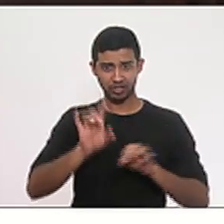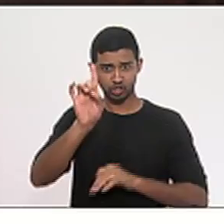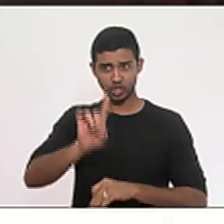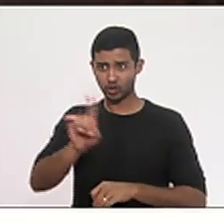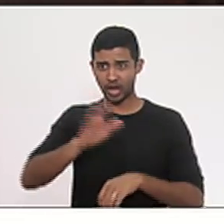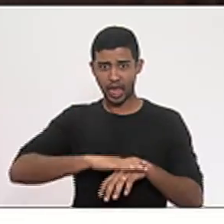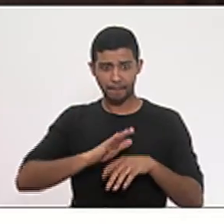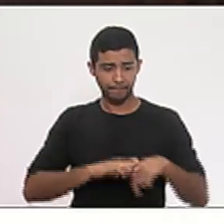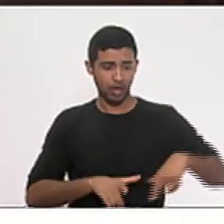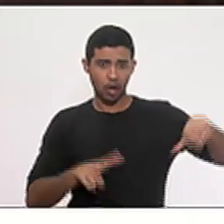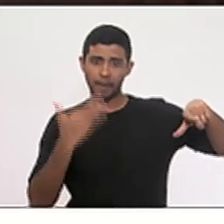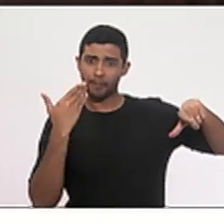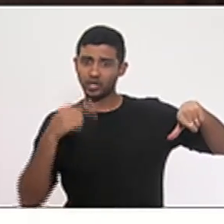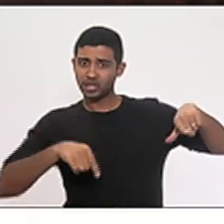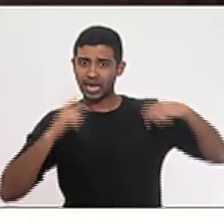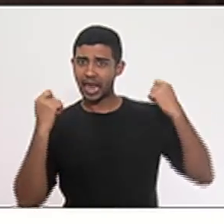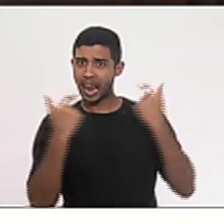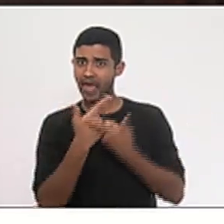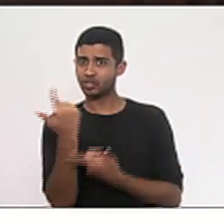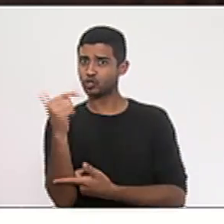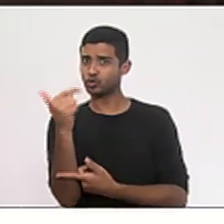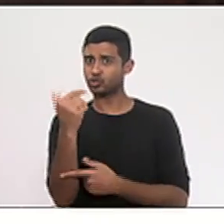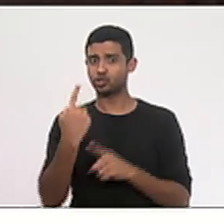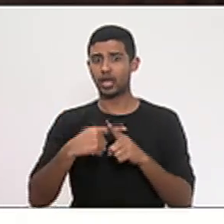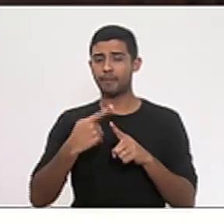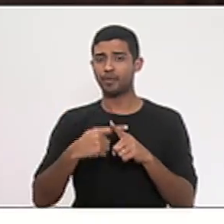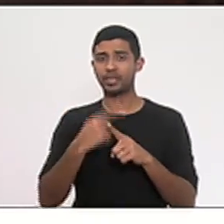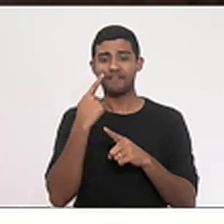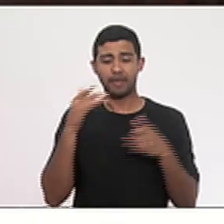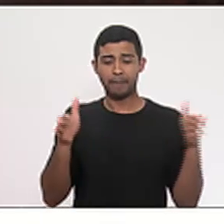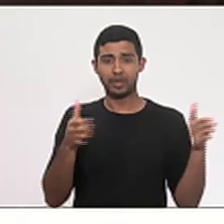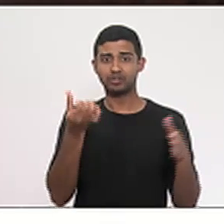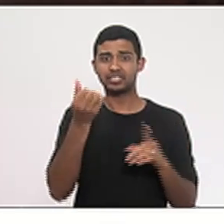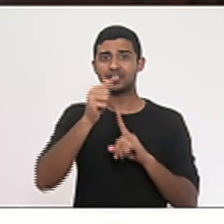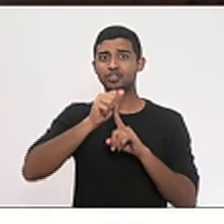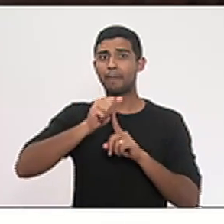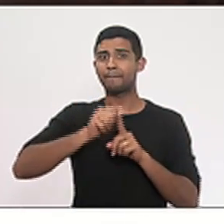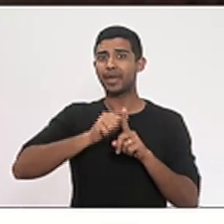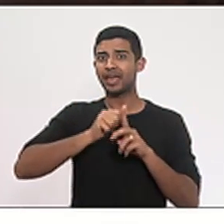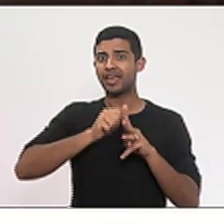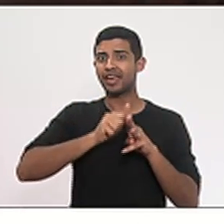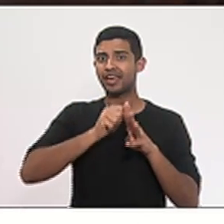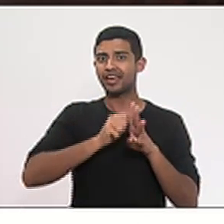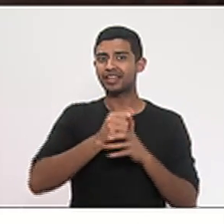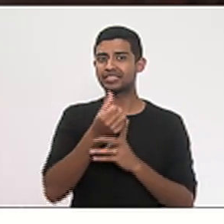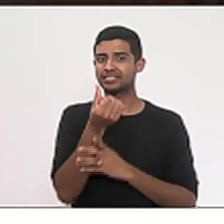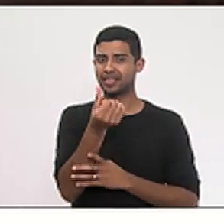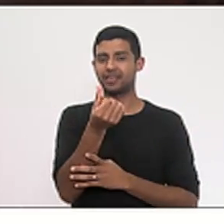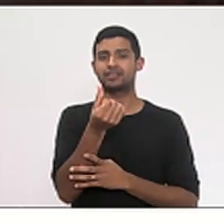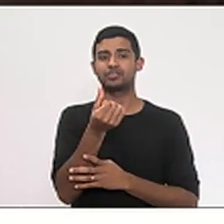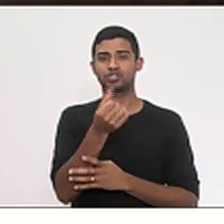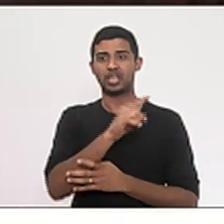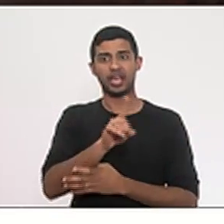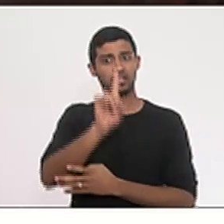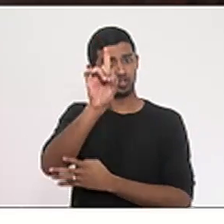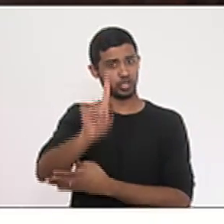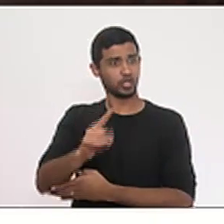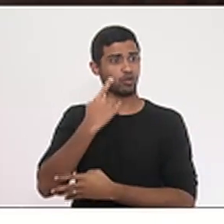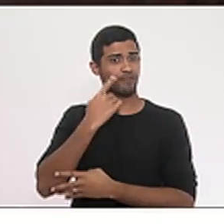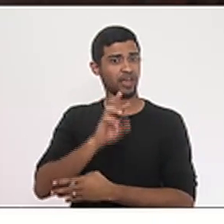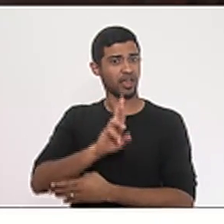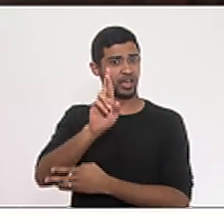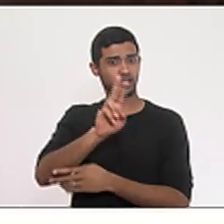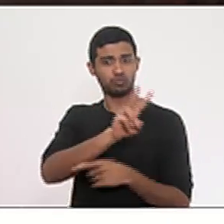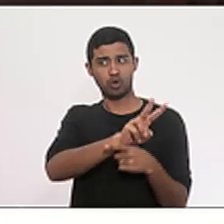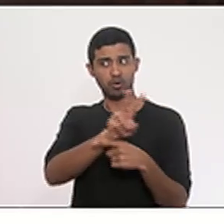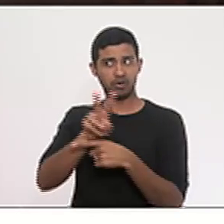mãos para apresentar essa casa. Por quê? Porque em 6 meses de direção da empresa, ele está conduzindo a nossa empresa